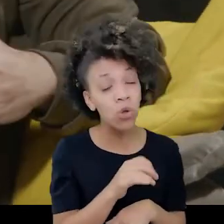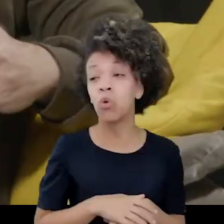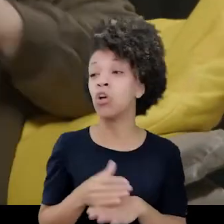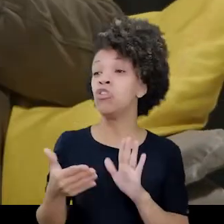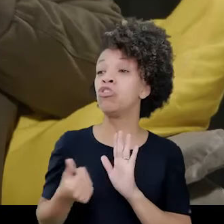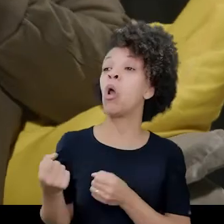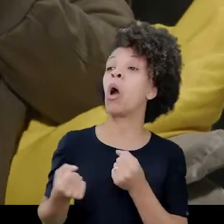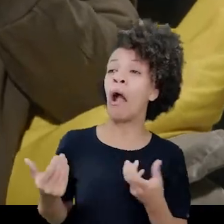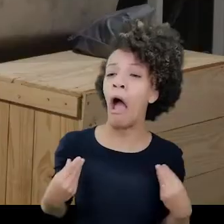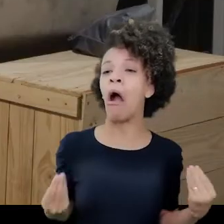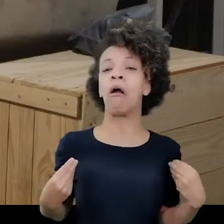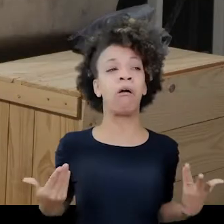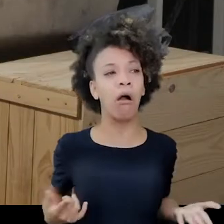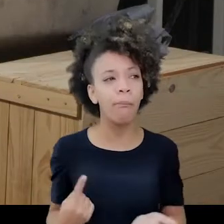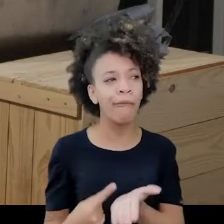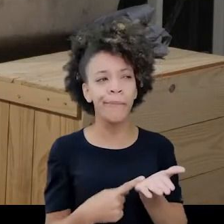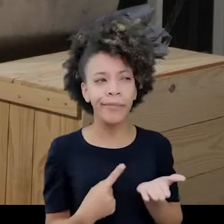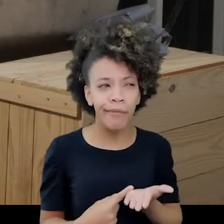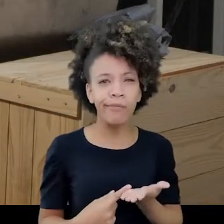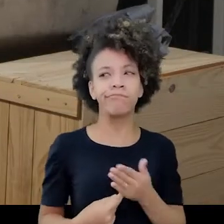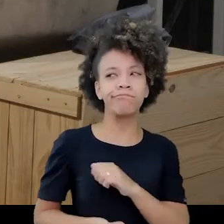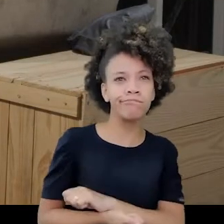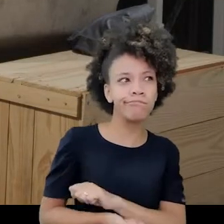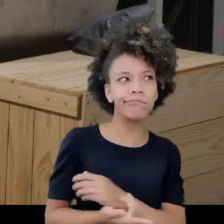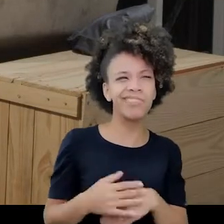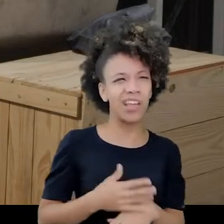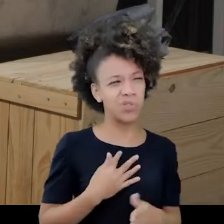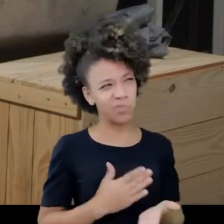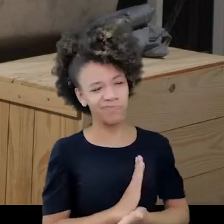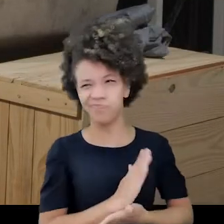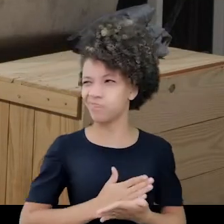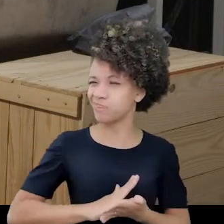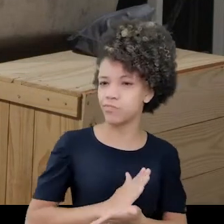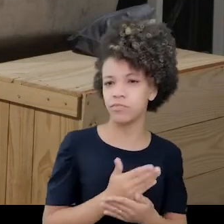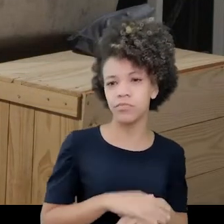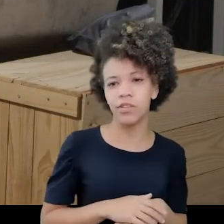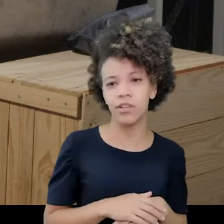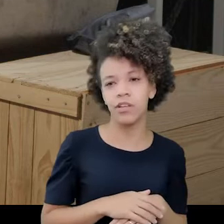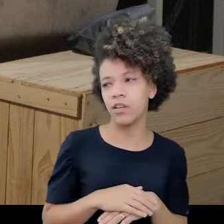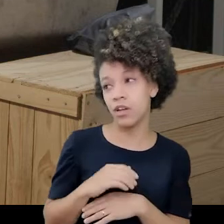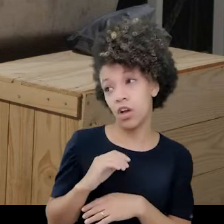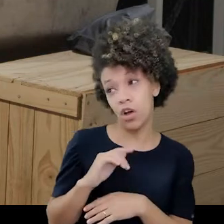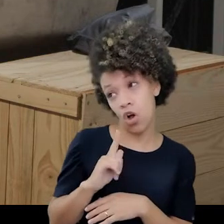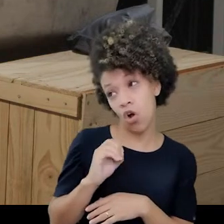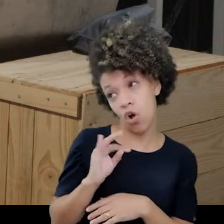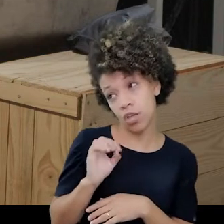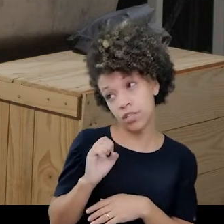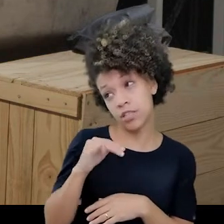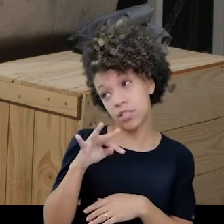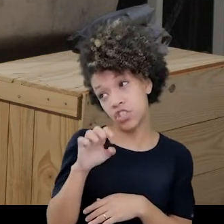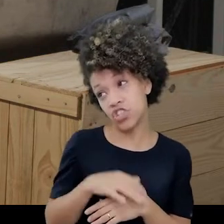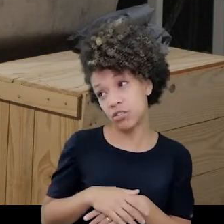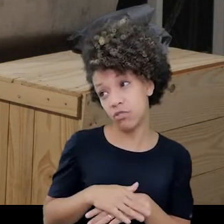se tirou meu carro e é isso que me incomoda às vezes assim que eu falo é um pouco de Gotham City né então